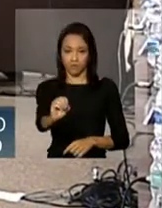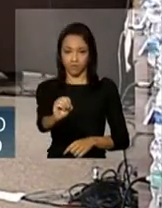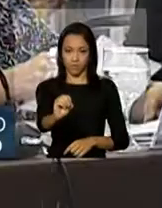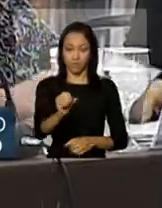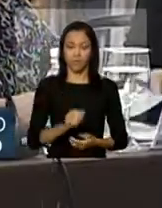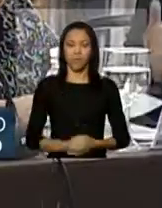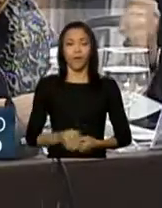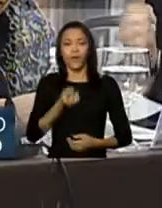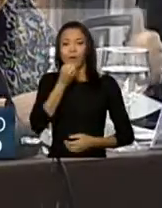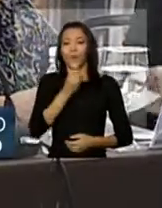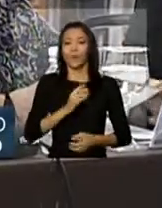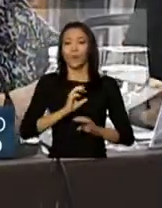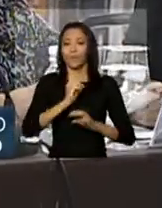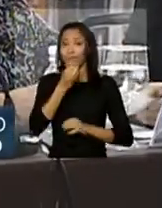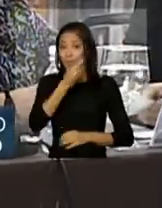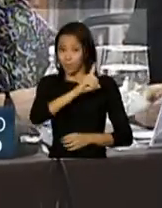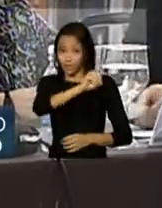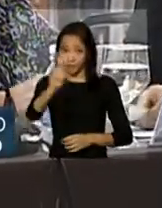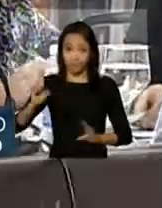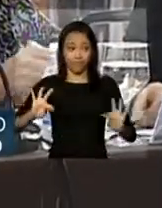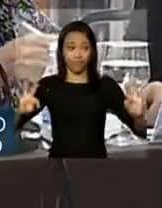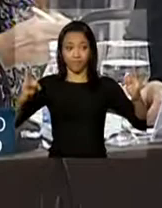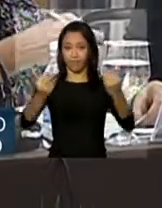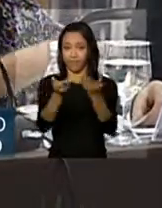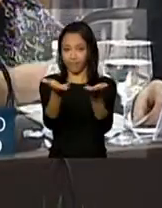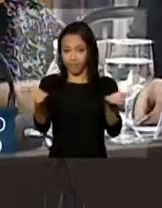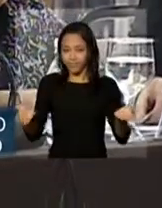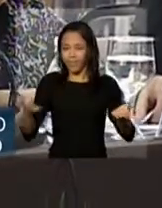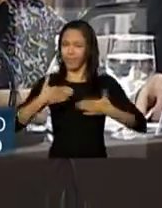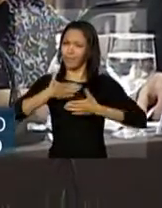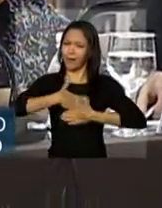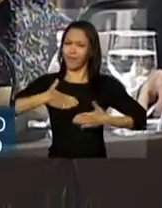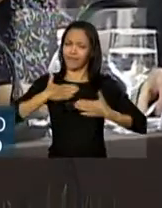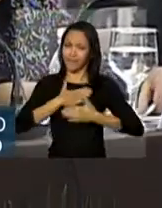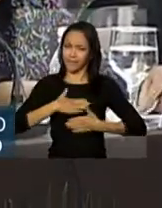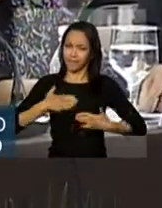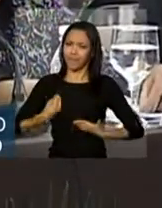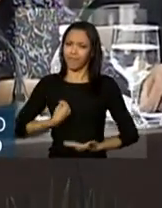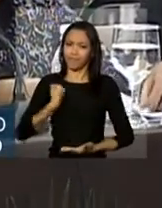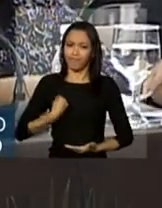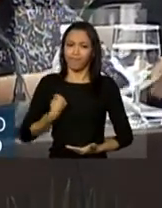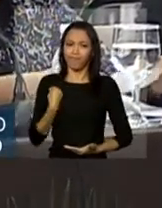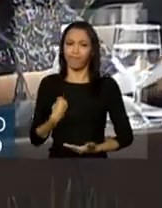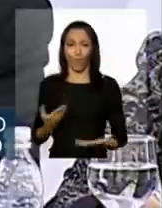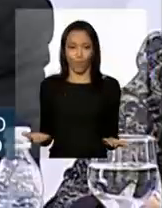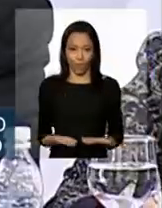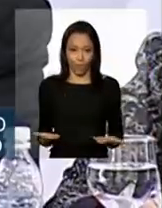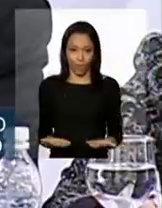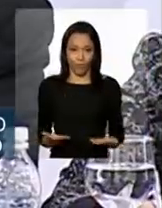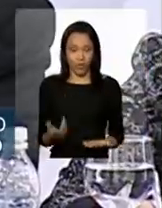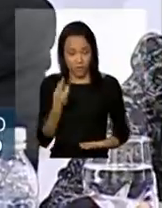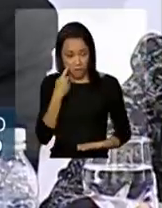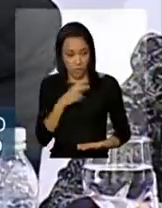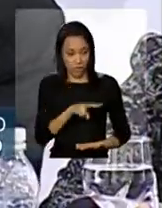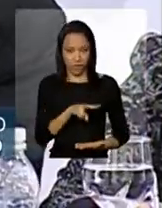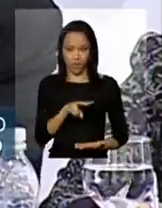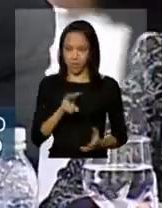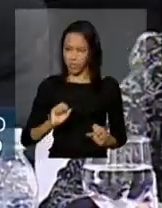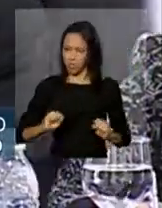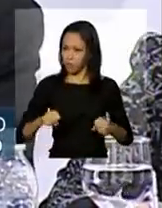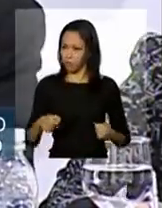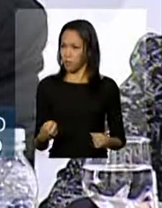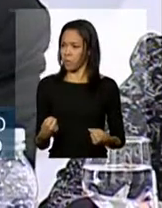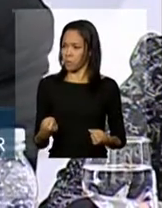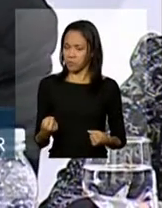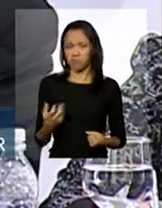Bom dia a todos e a todas. É um enorme prazer estar aqui com vocês, ver esse esforço de tantas